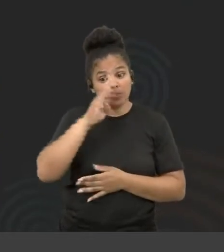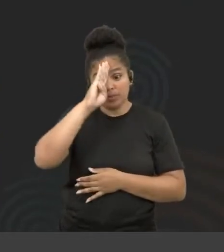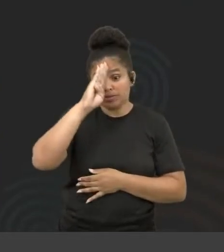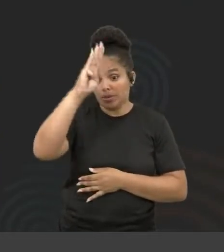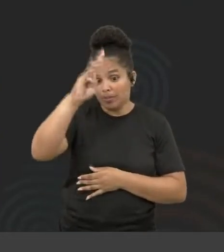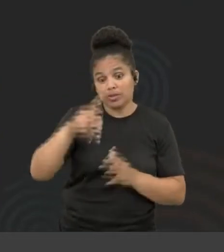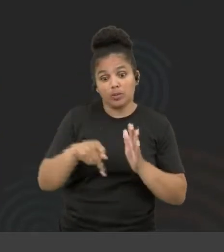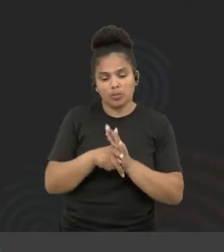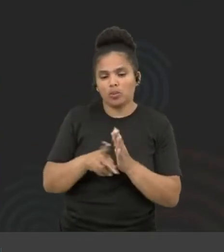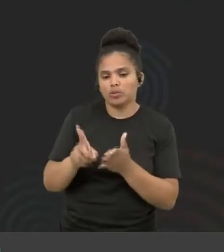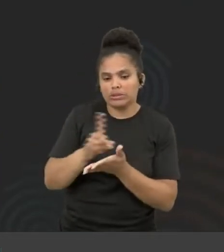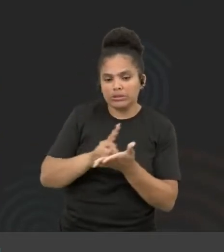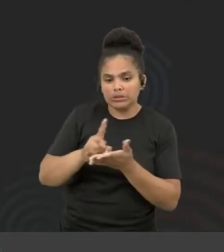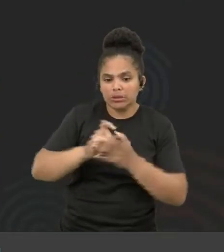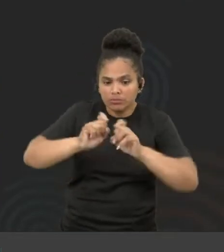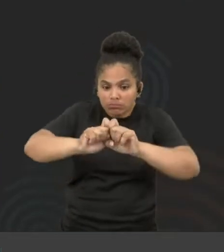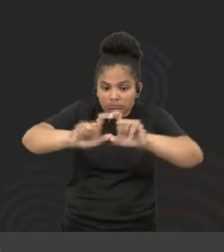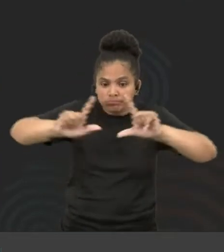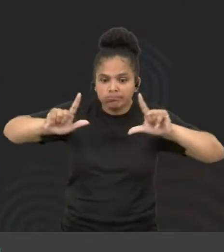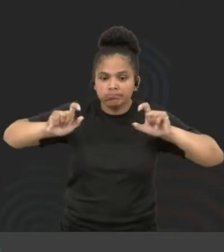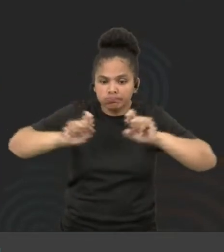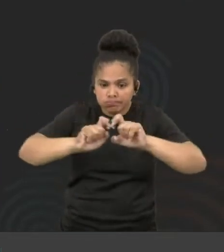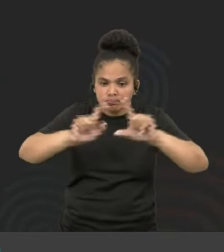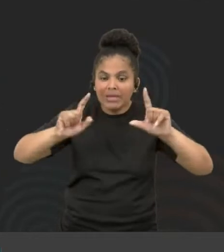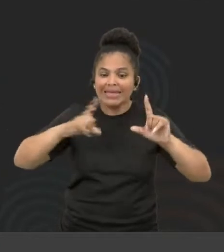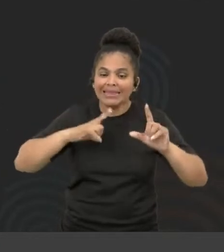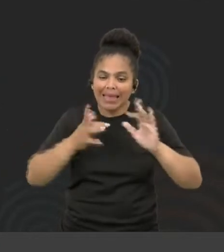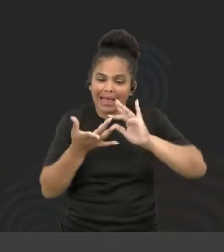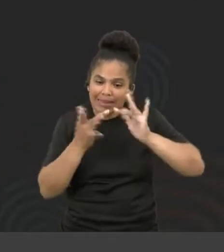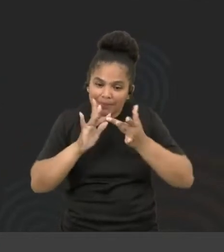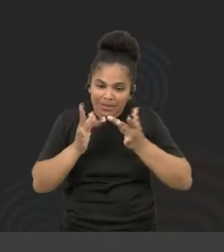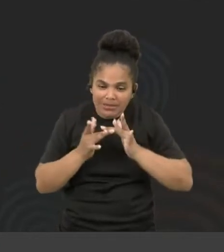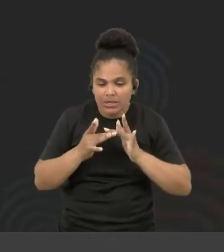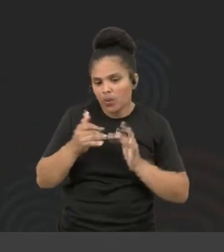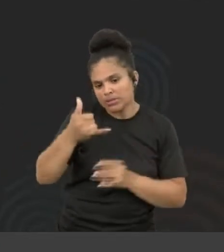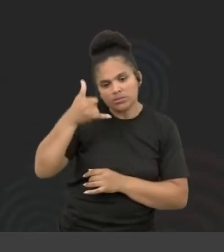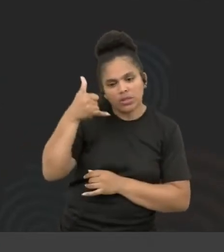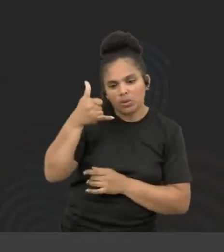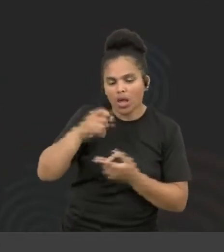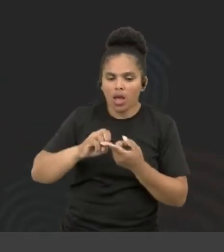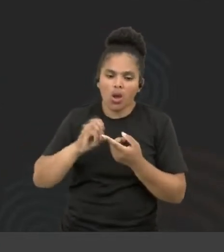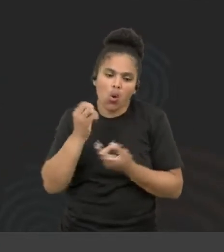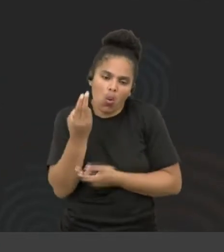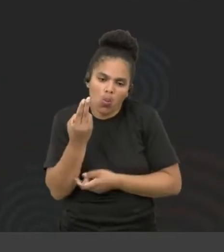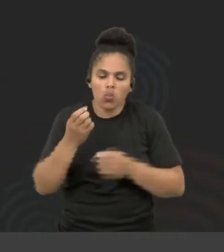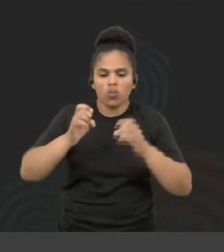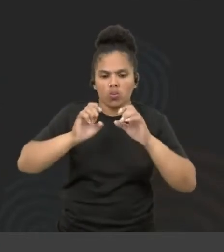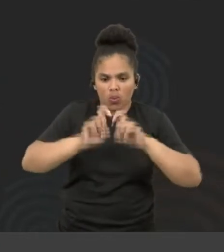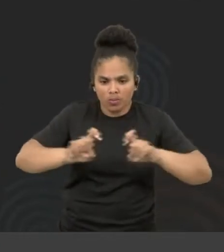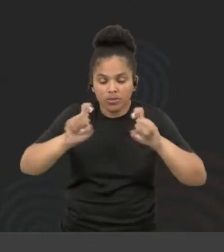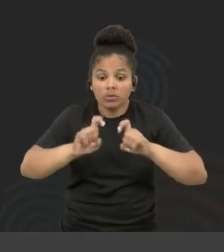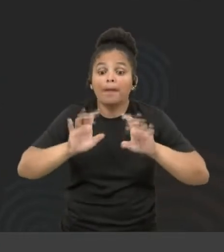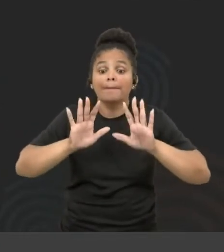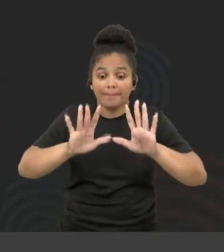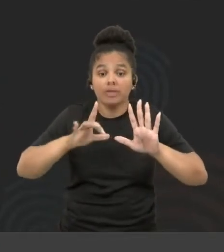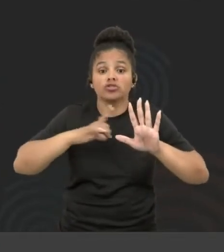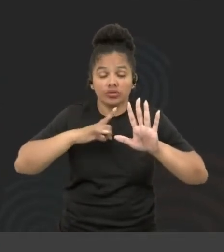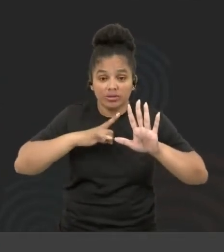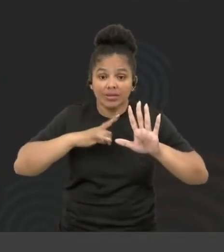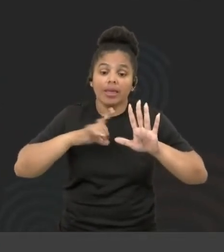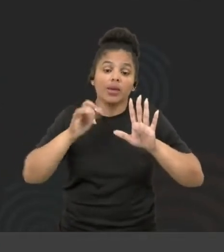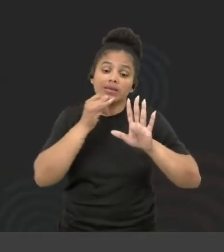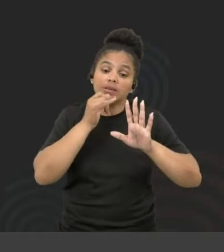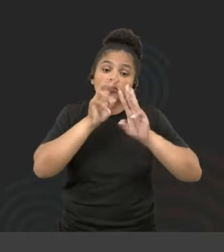design responsivo, sites que se adaptam ao tamanho de tela, seja de um celular ou seja de um computador, mas ainda existem sites que não se